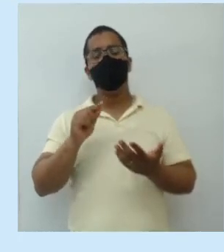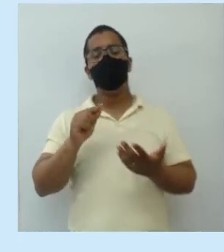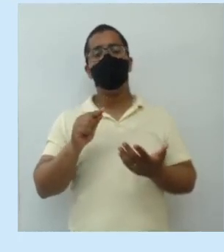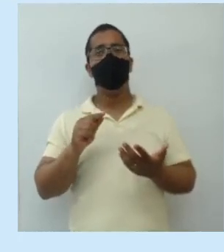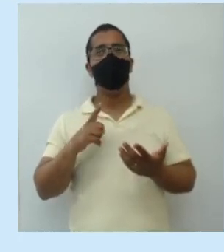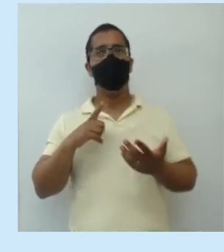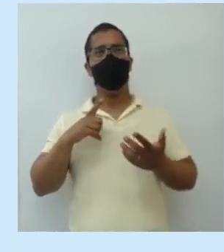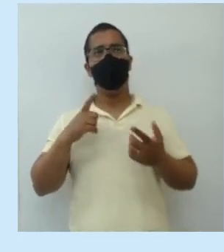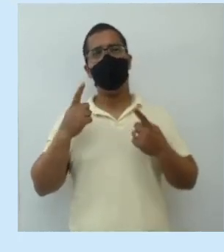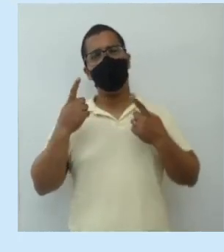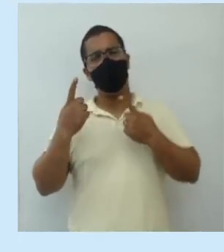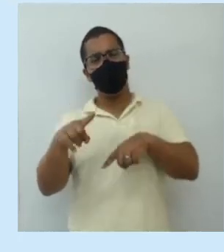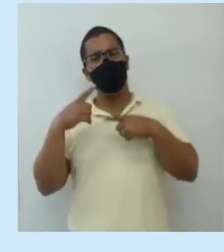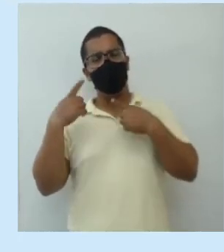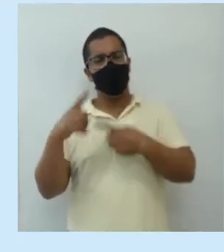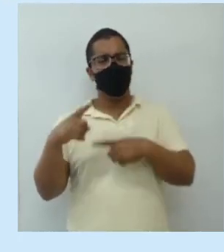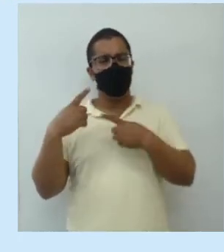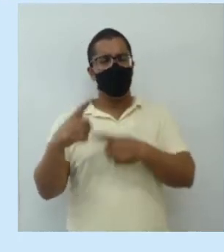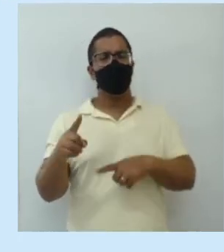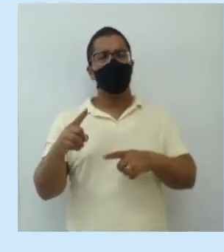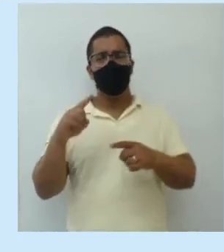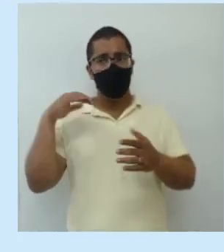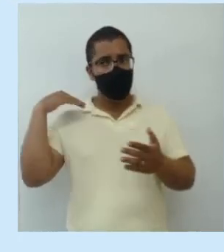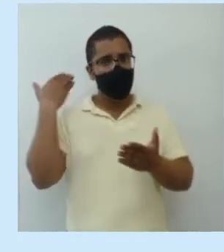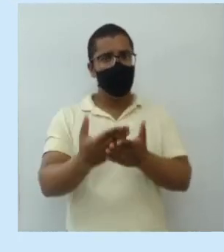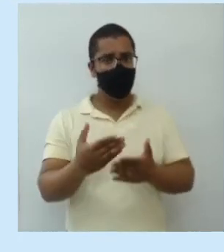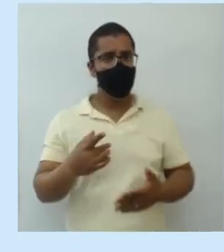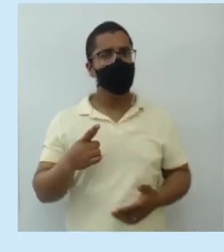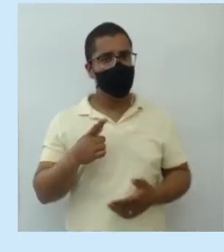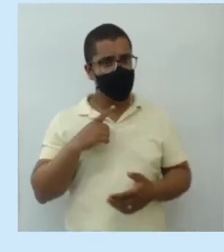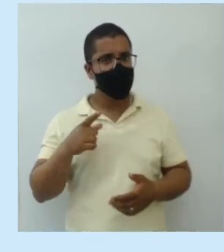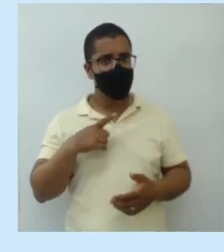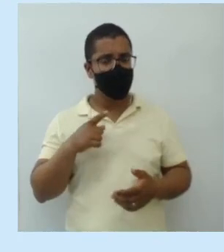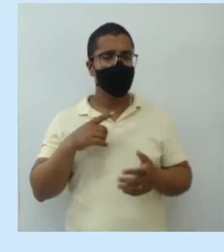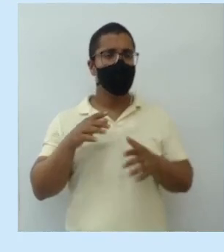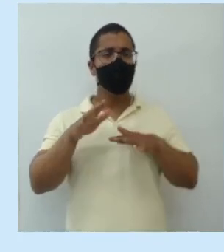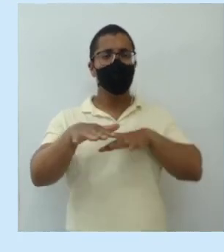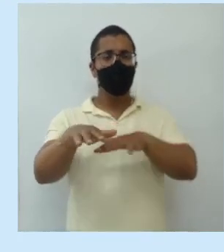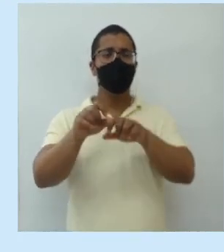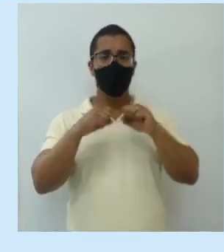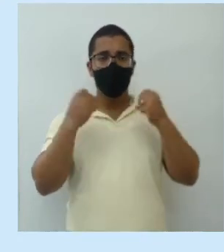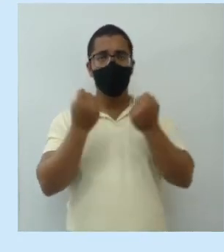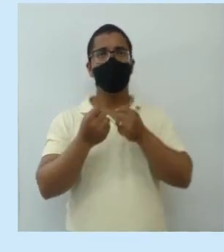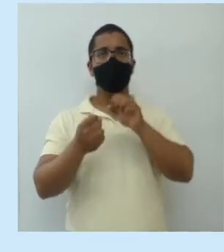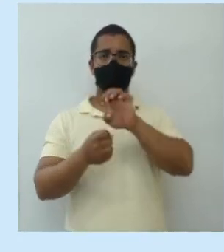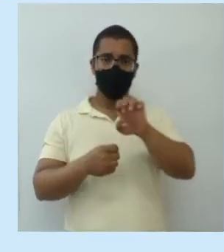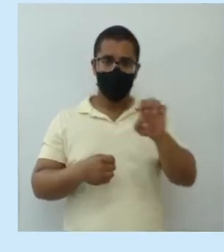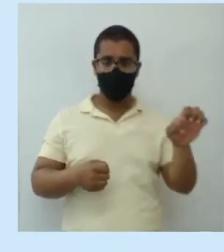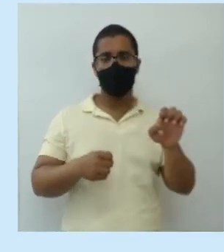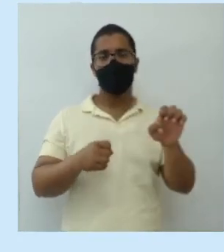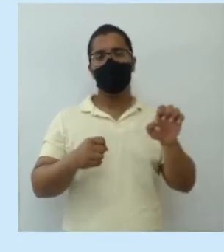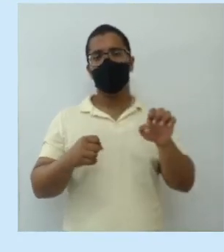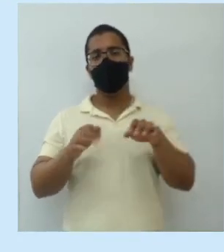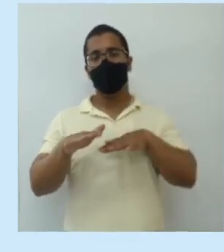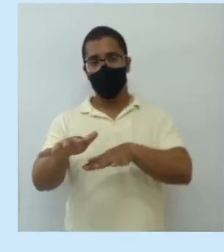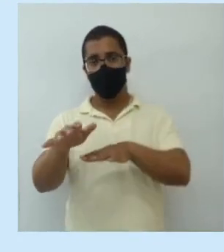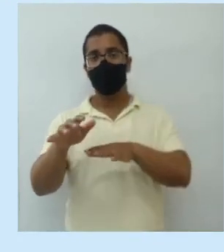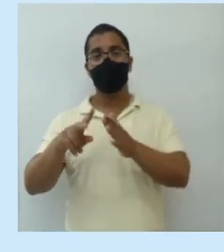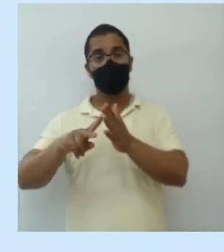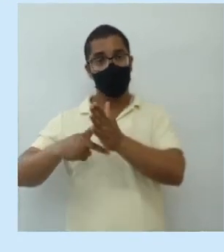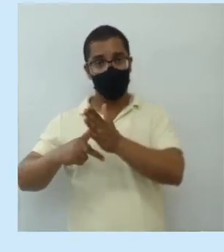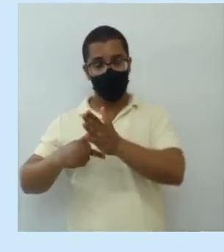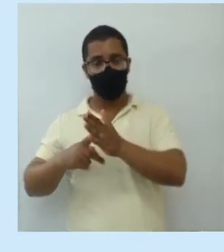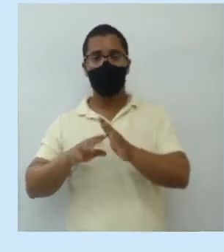ataques, né, nos dias de hoje, né, aos movimentos sociais de esquerda e ao movimento sindical, mas